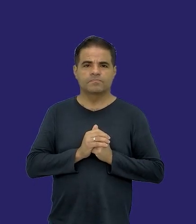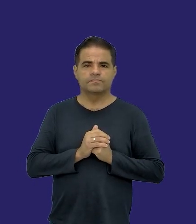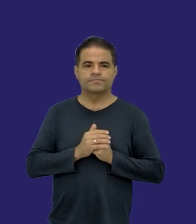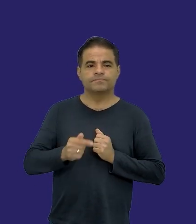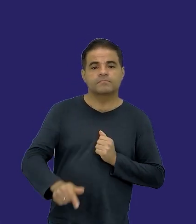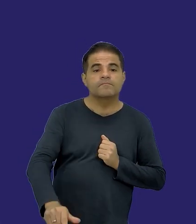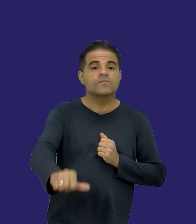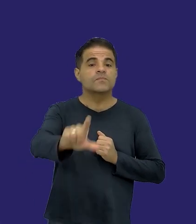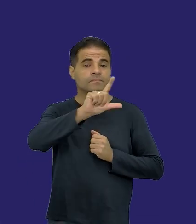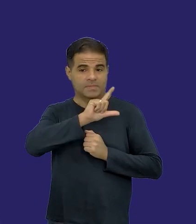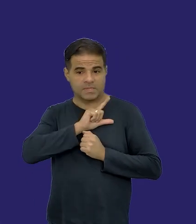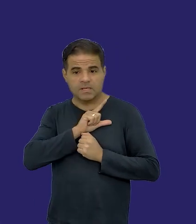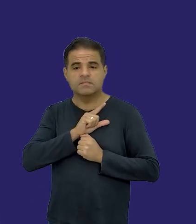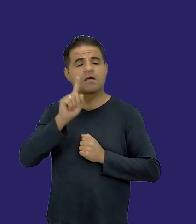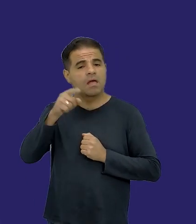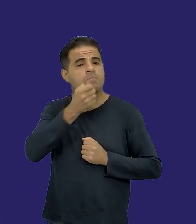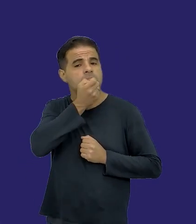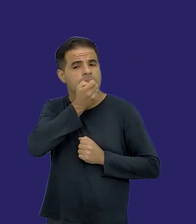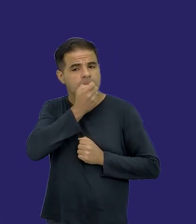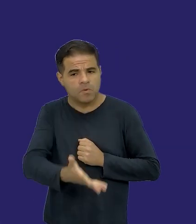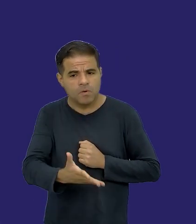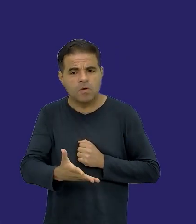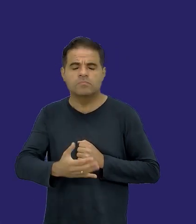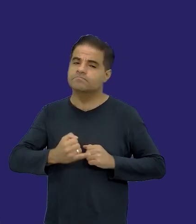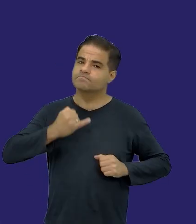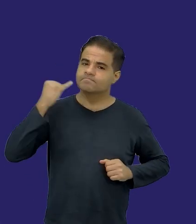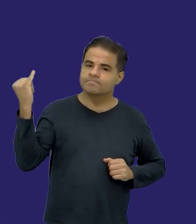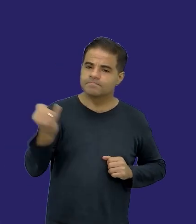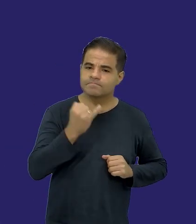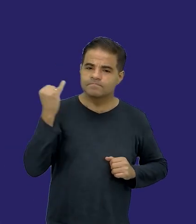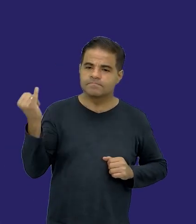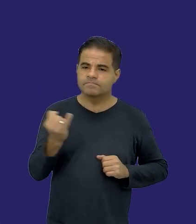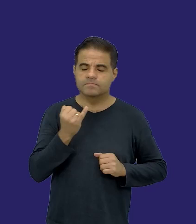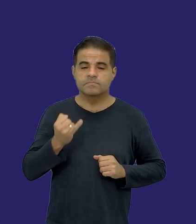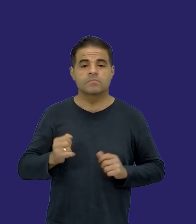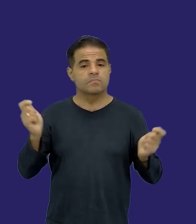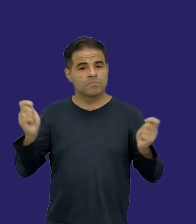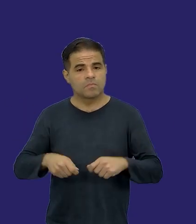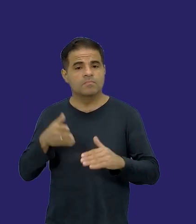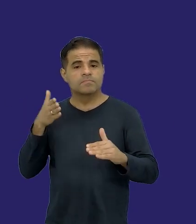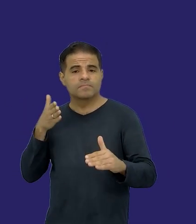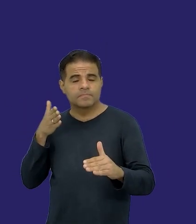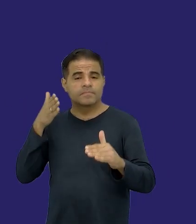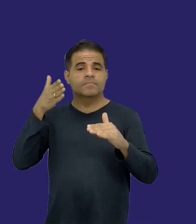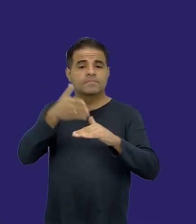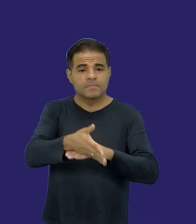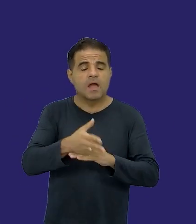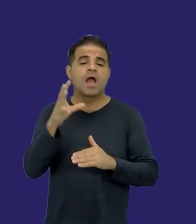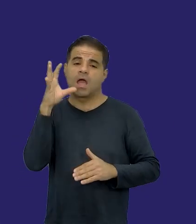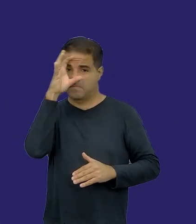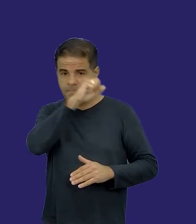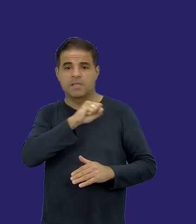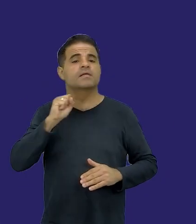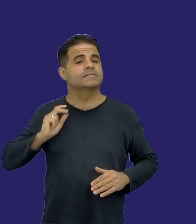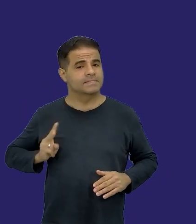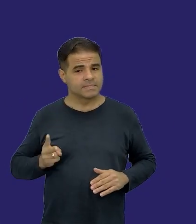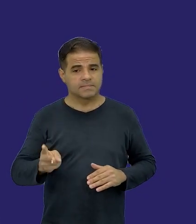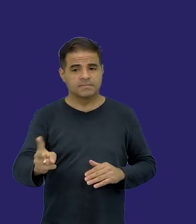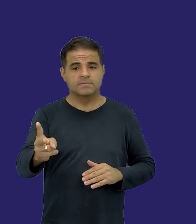Antes de mais nada, é muito bom e importante que vocês possam acessar o material do Aprender Sempre,